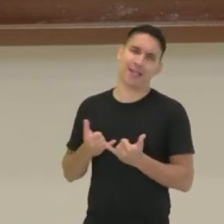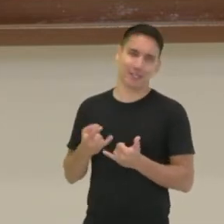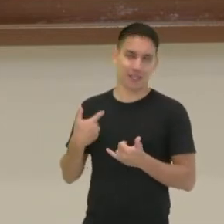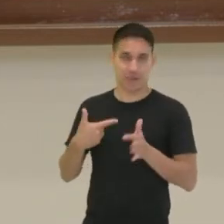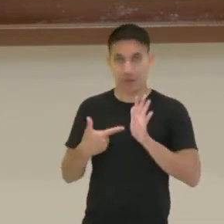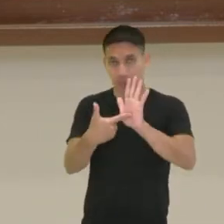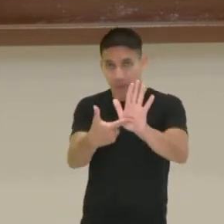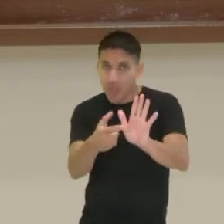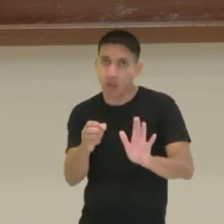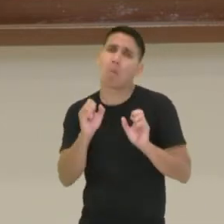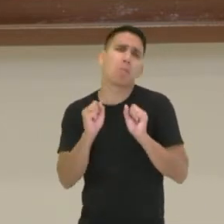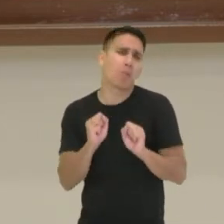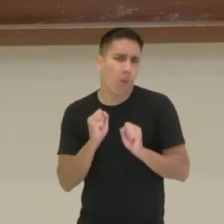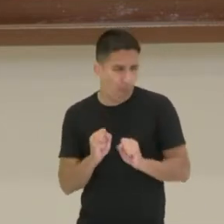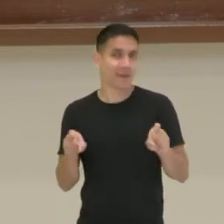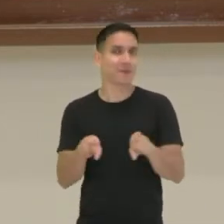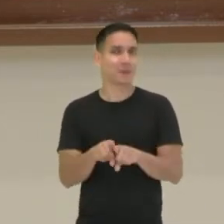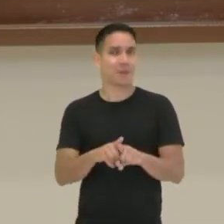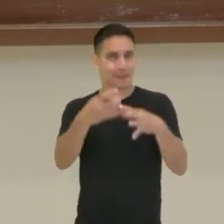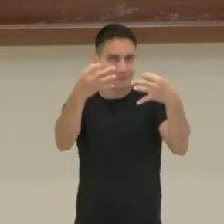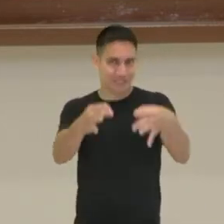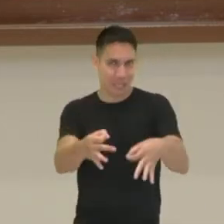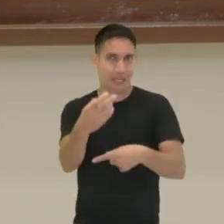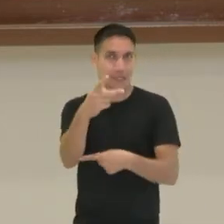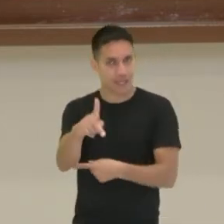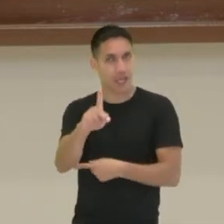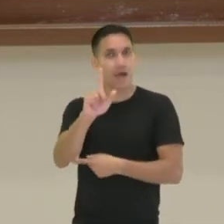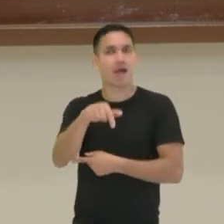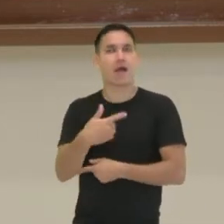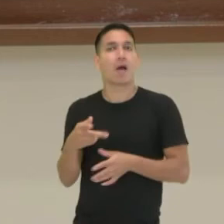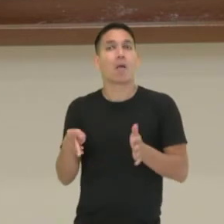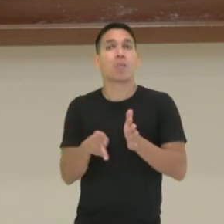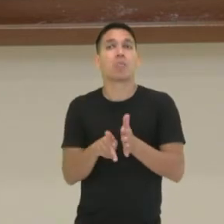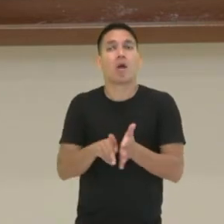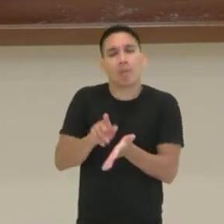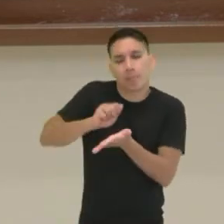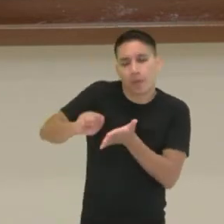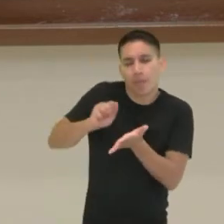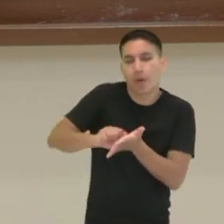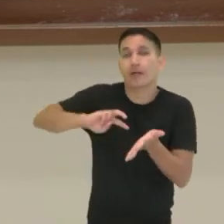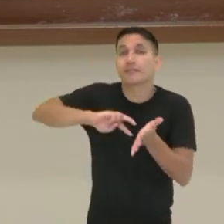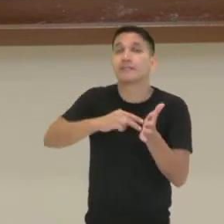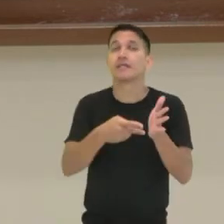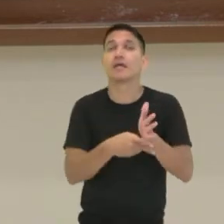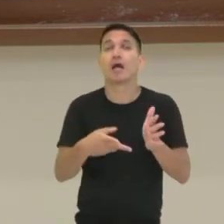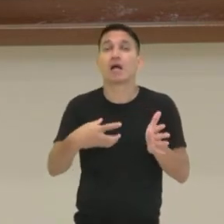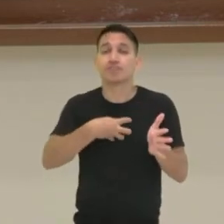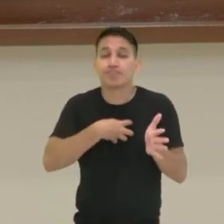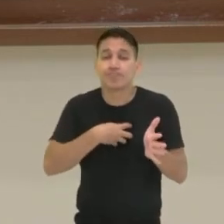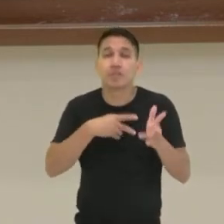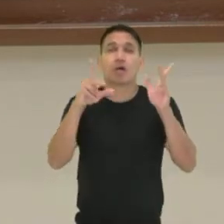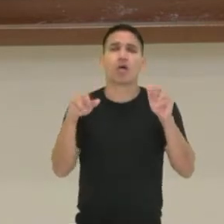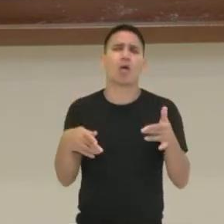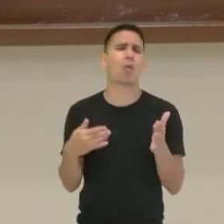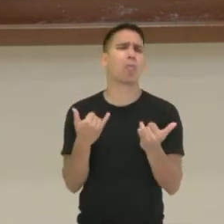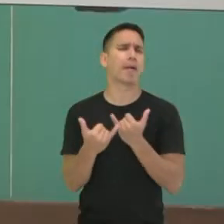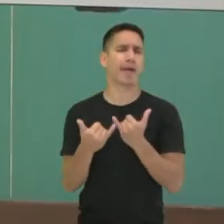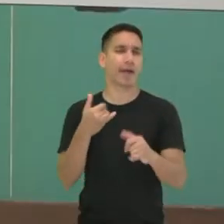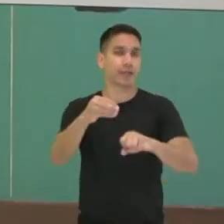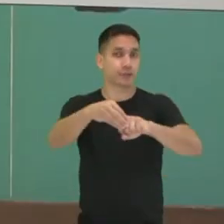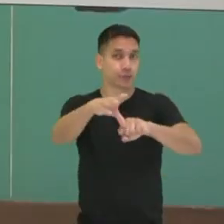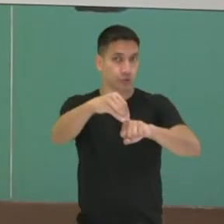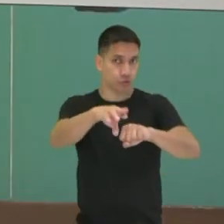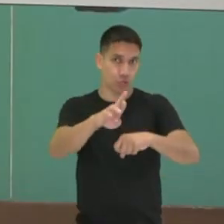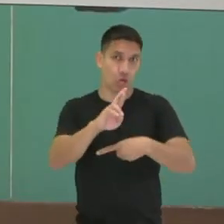apresentar, possivelmente também acertaram, né? Então, se as palavras produziram o mesmo sentido do que eu vou apresentar como sugestão,